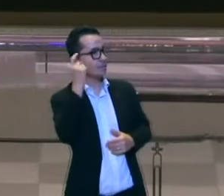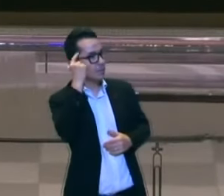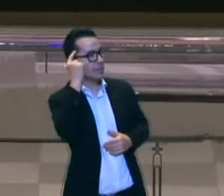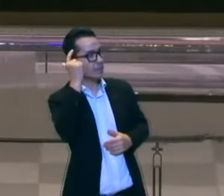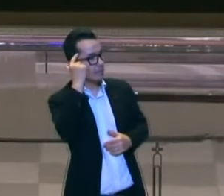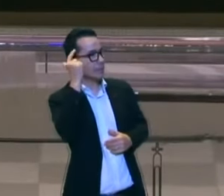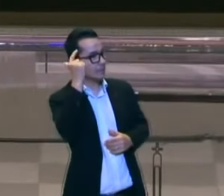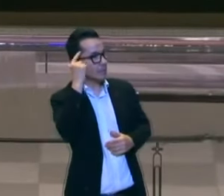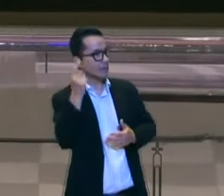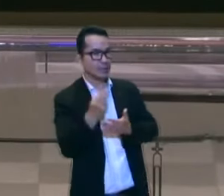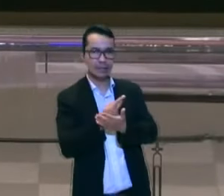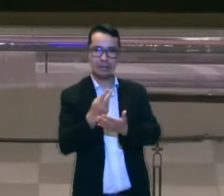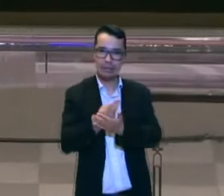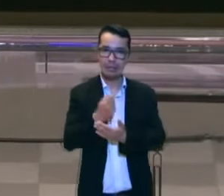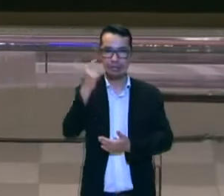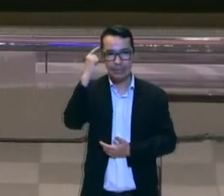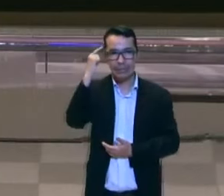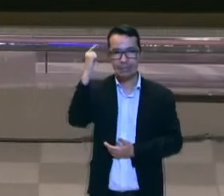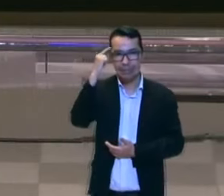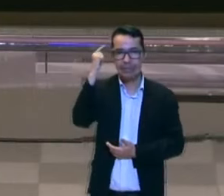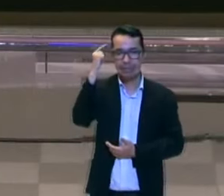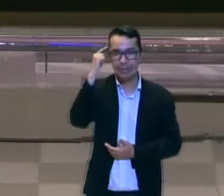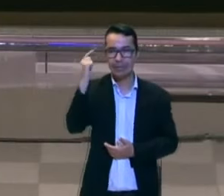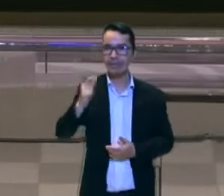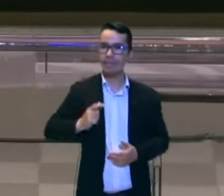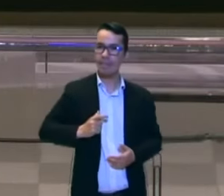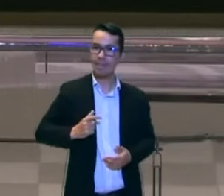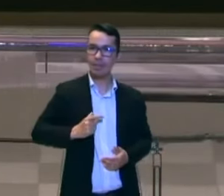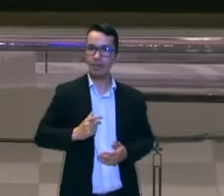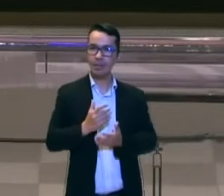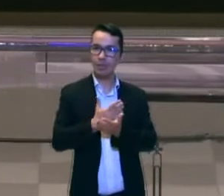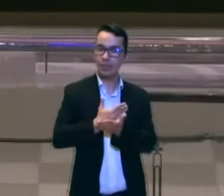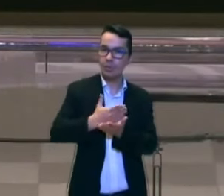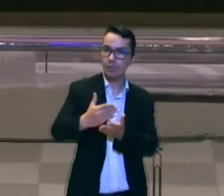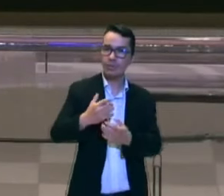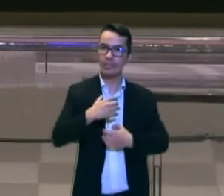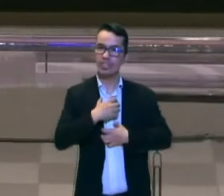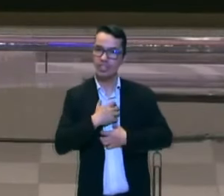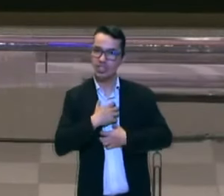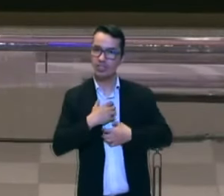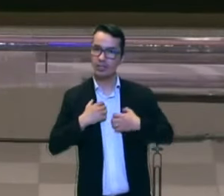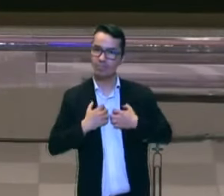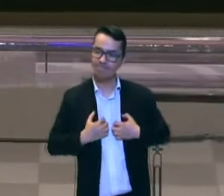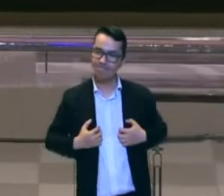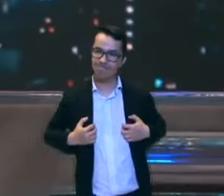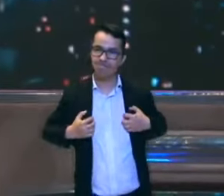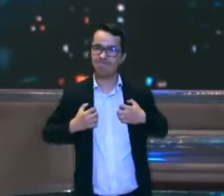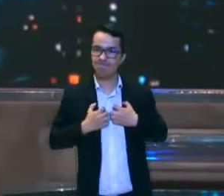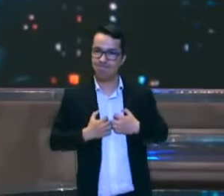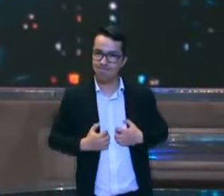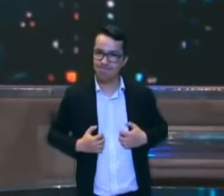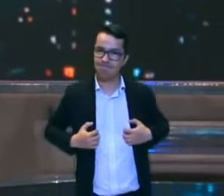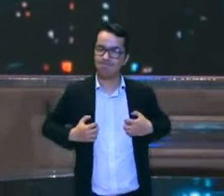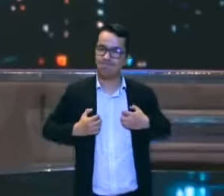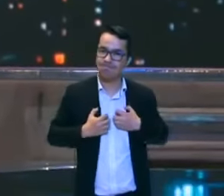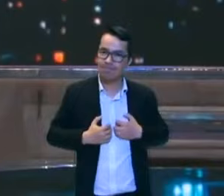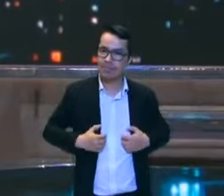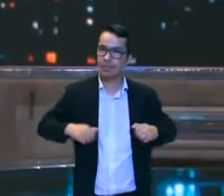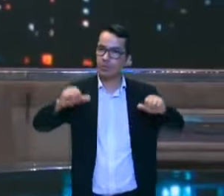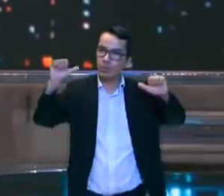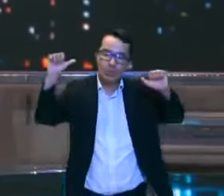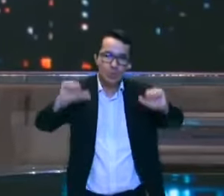libertar. E ele ficou tão incomodado com aquela situação, que ele começa a orar, junto com a